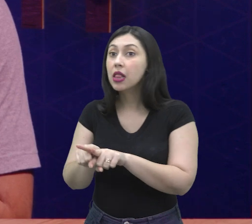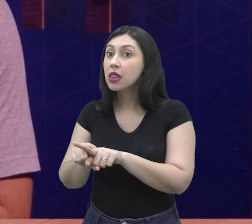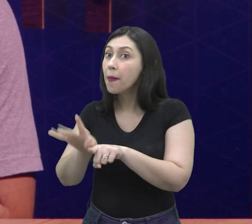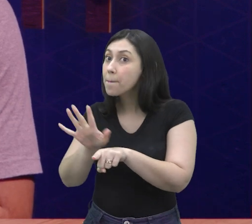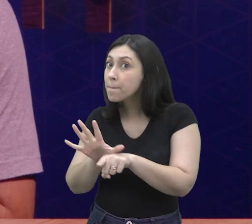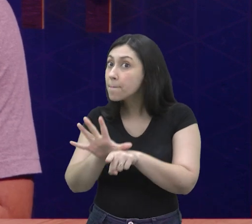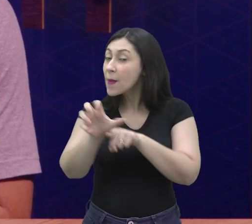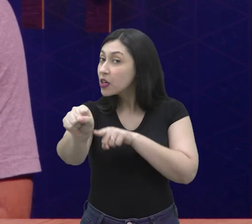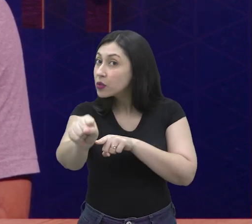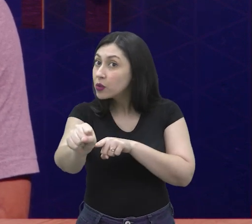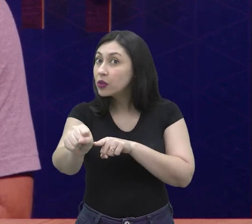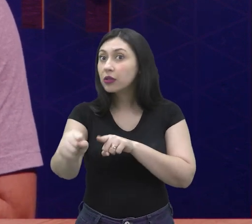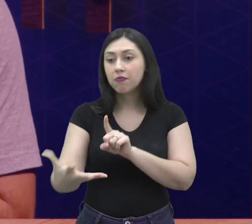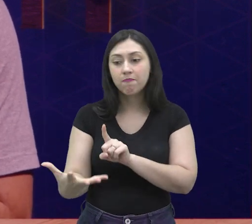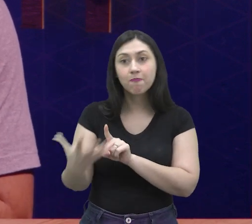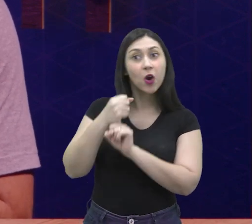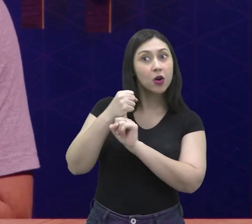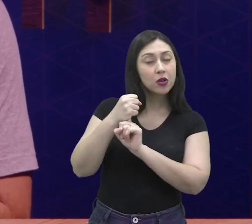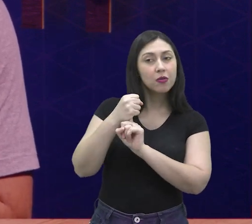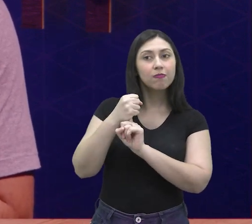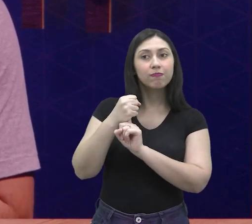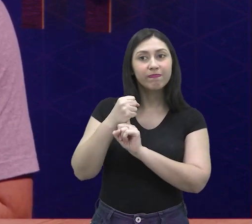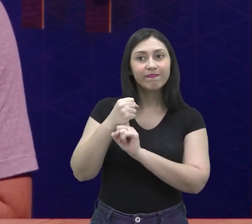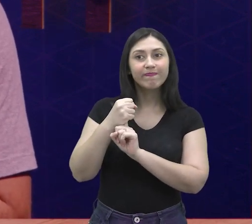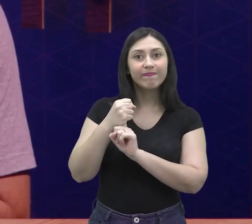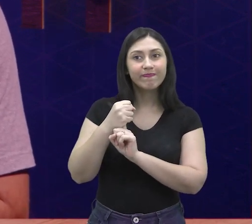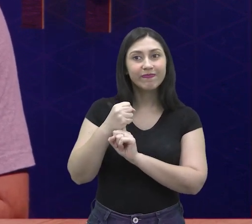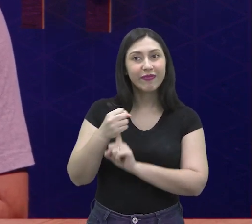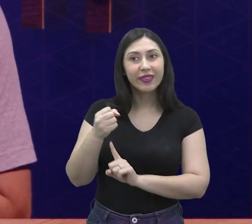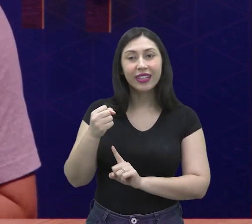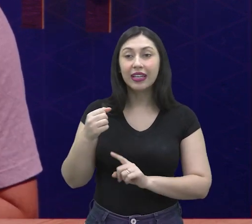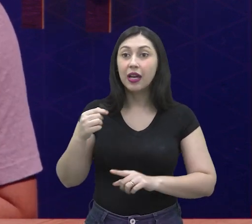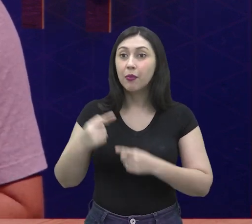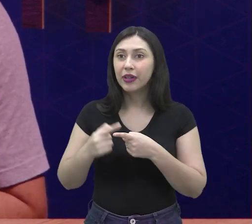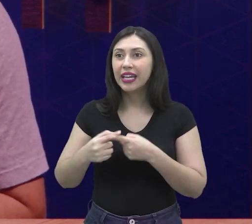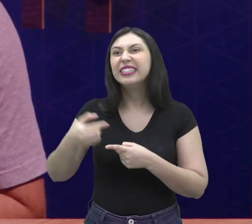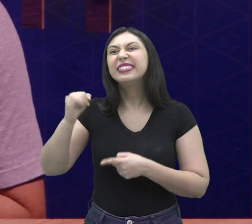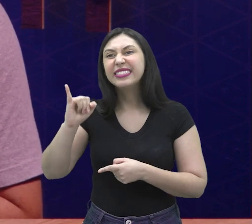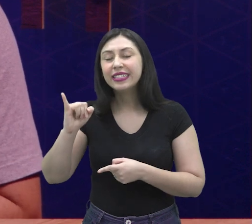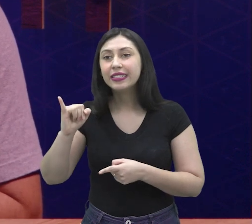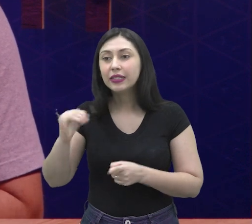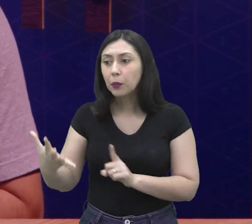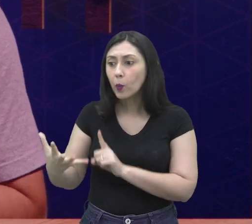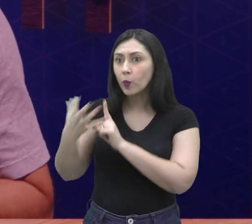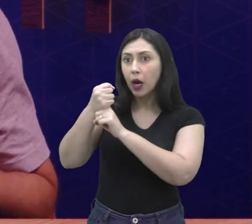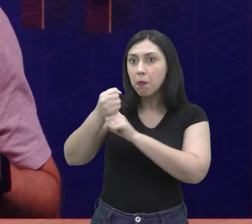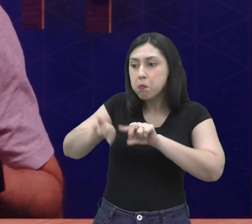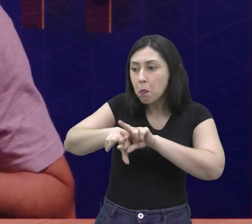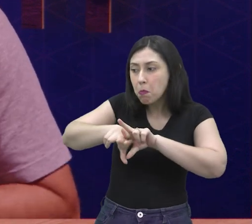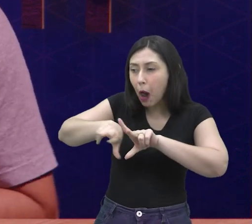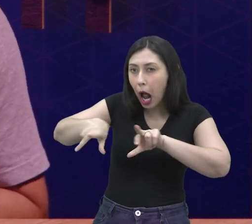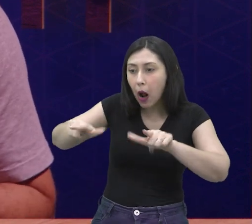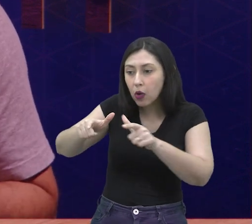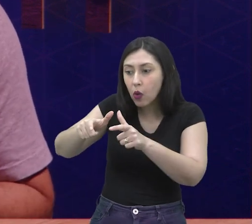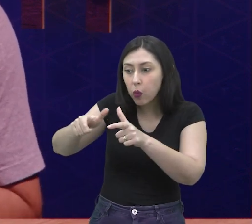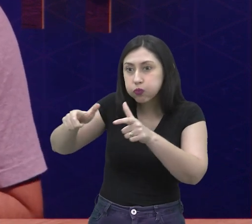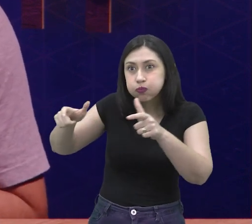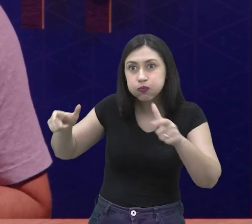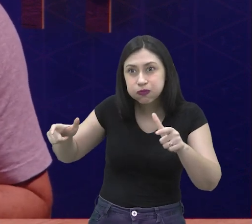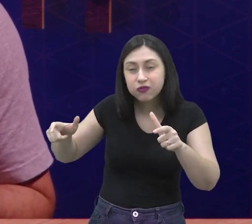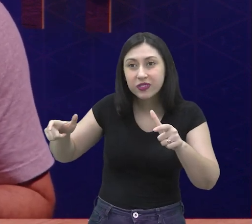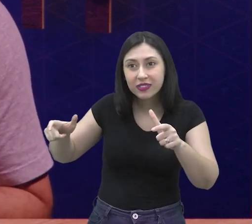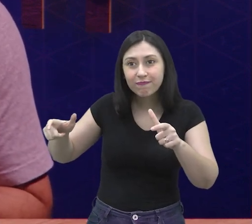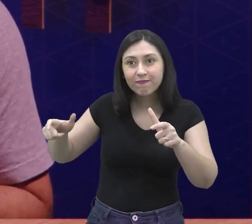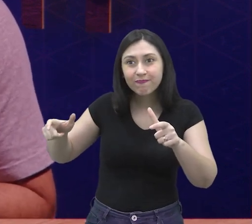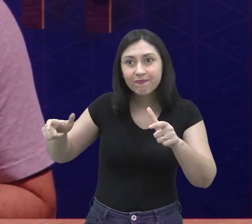predadores e até de presas, que podem, quando tem muita presa, né, muitos animais que servem de